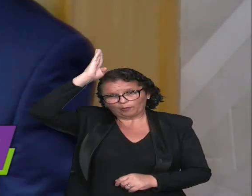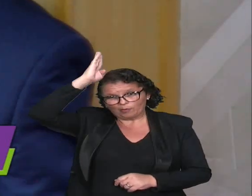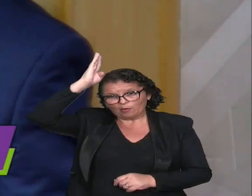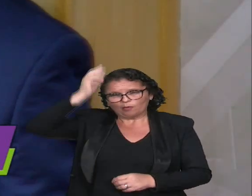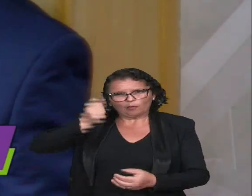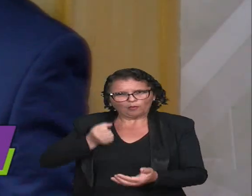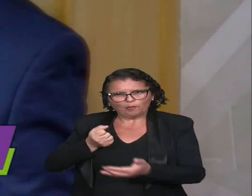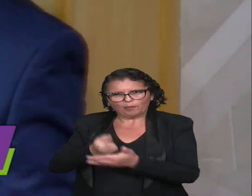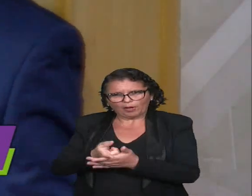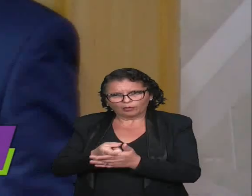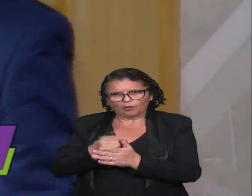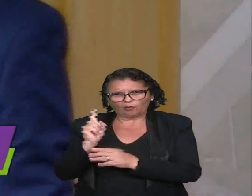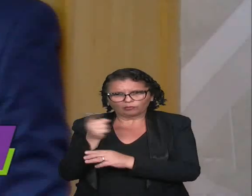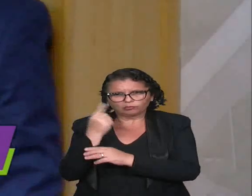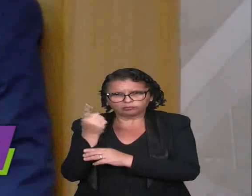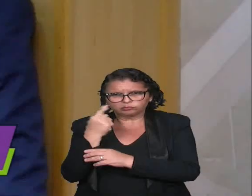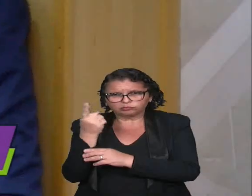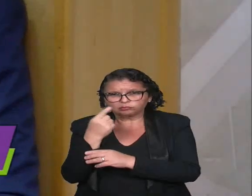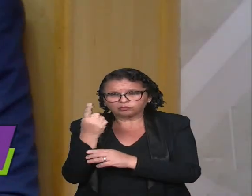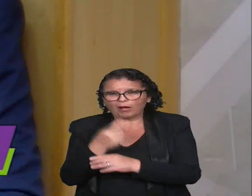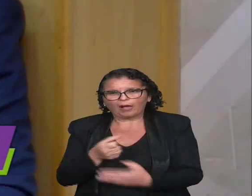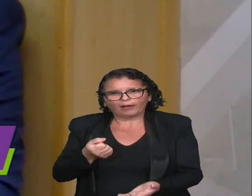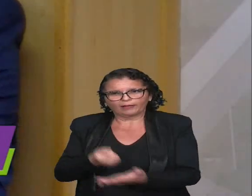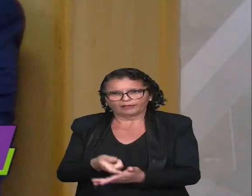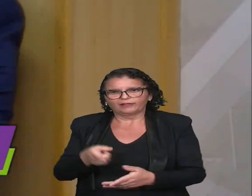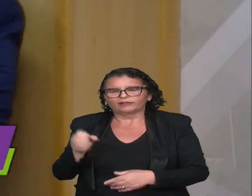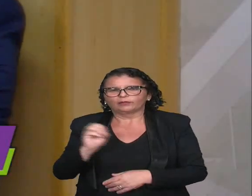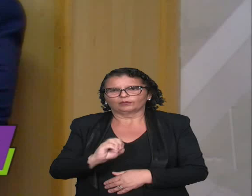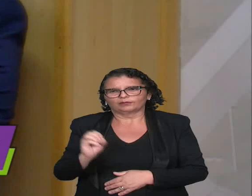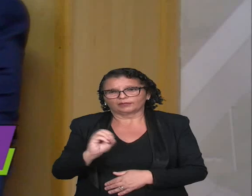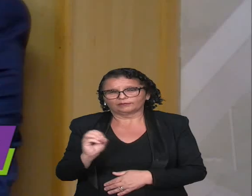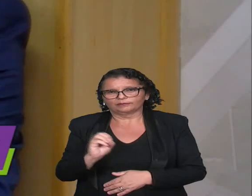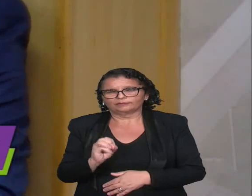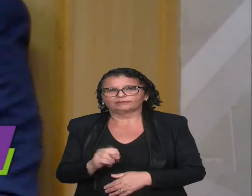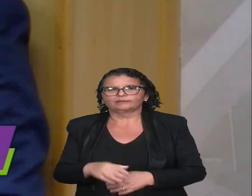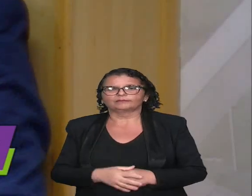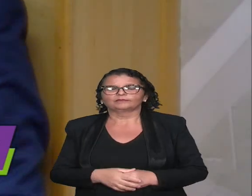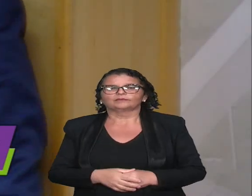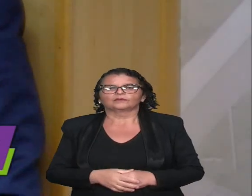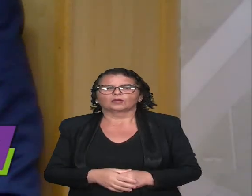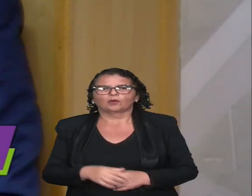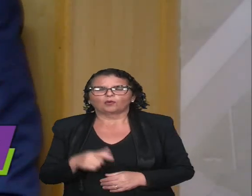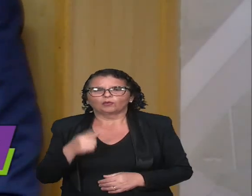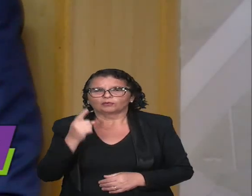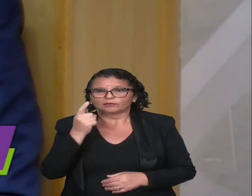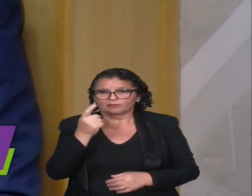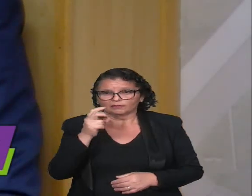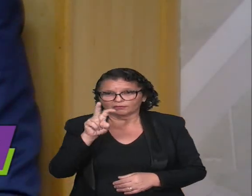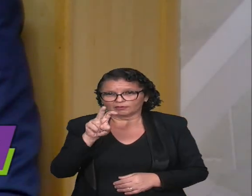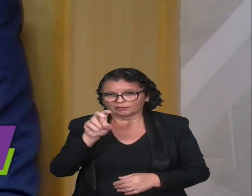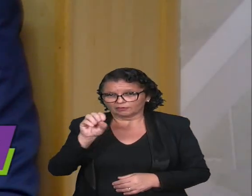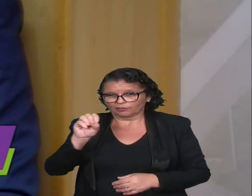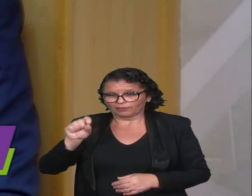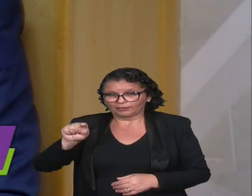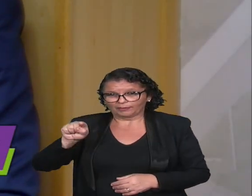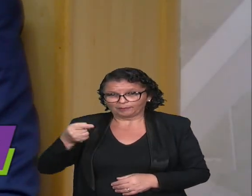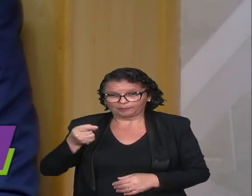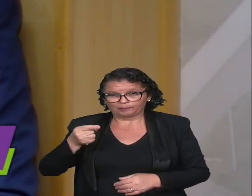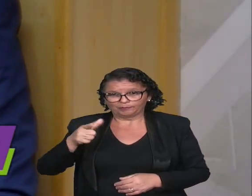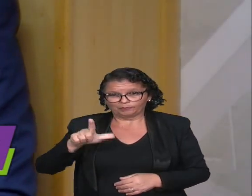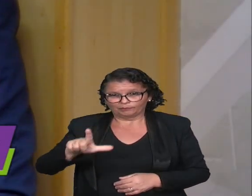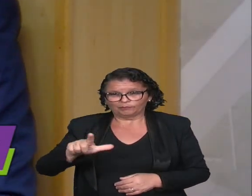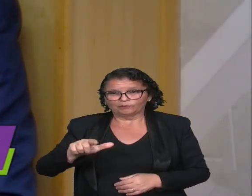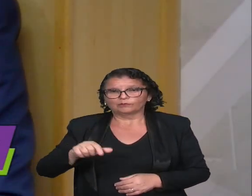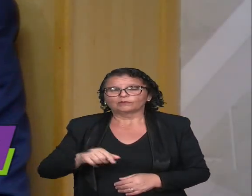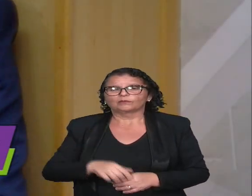comprar uma nova viatura para o bombeiros aqui de Osasco além de outros 150.000 que estão sendo destinados para